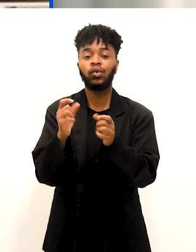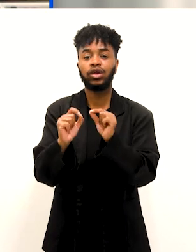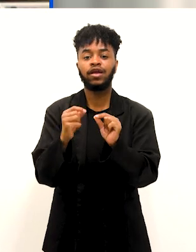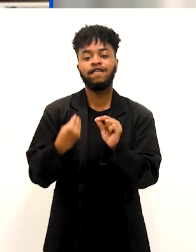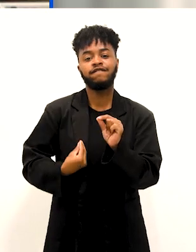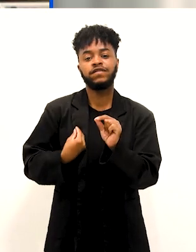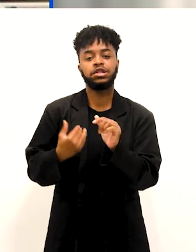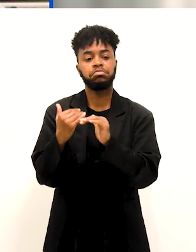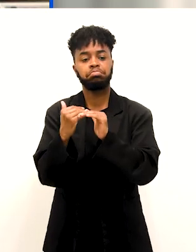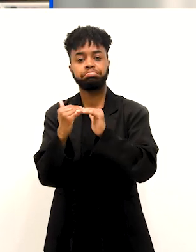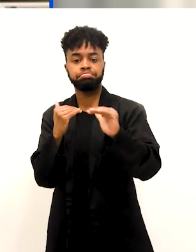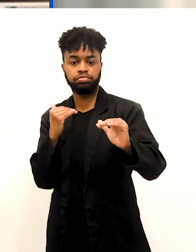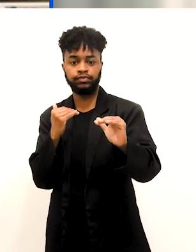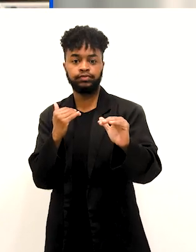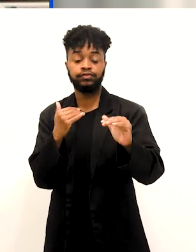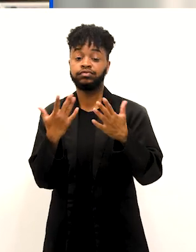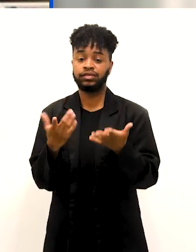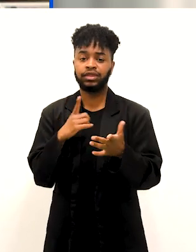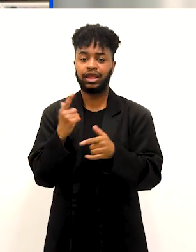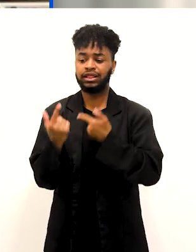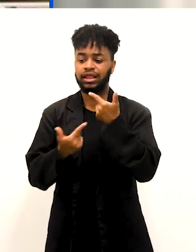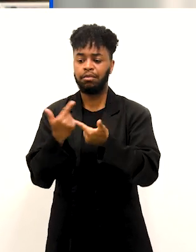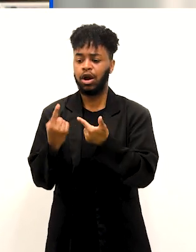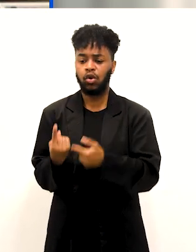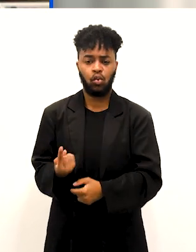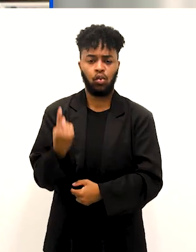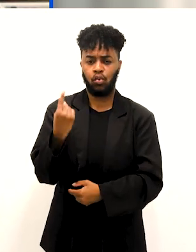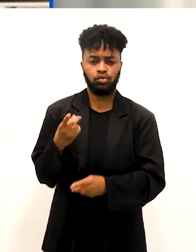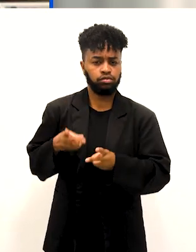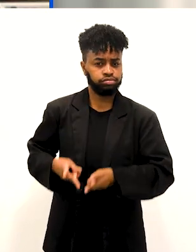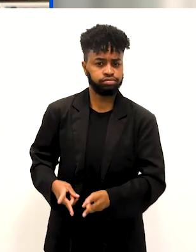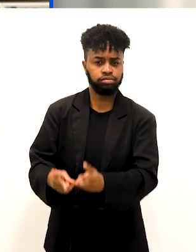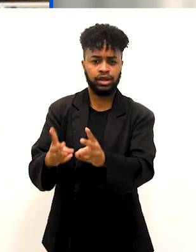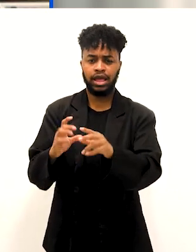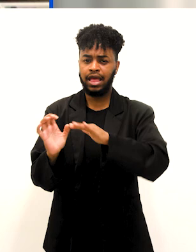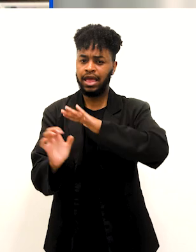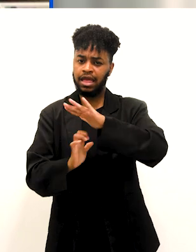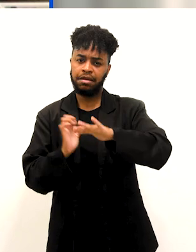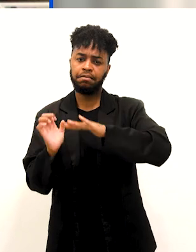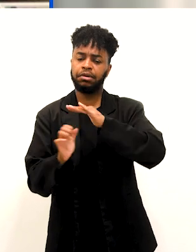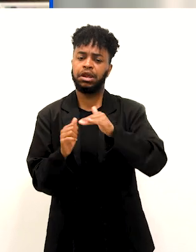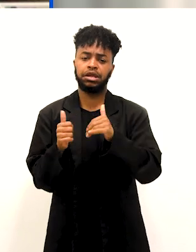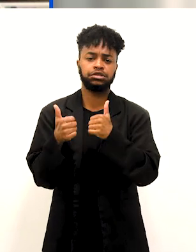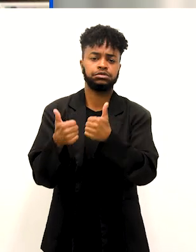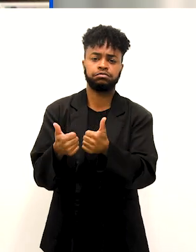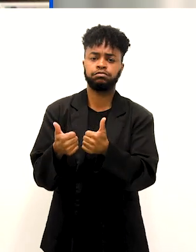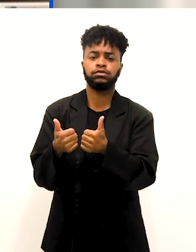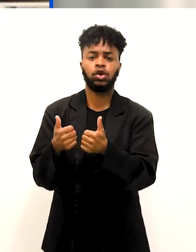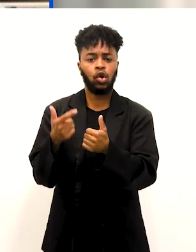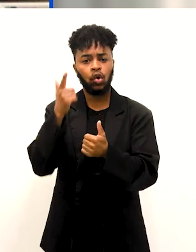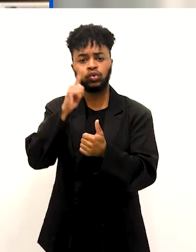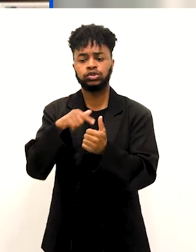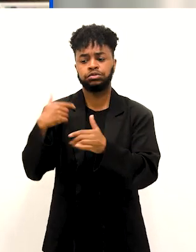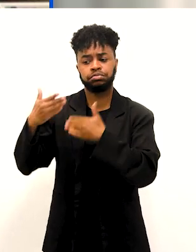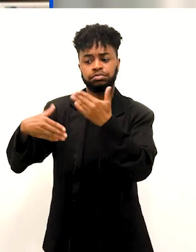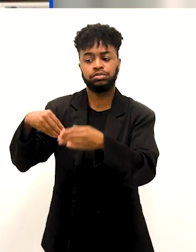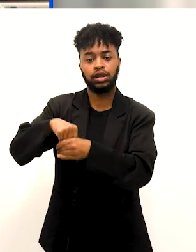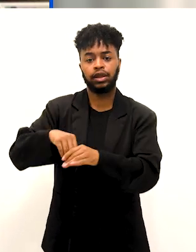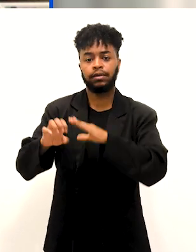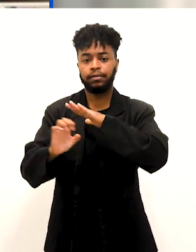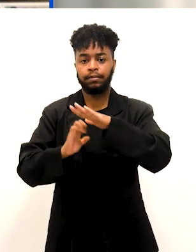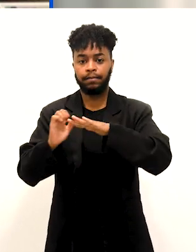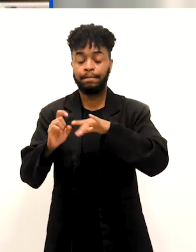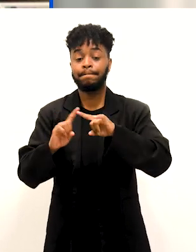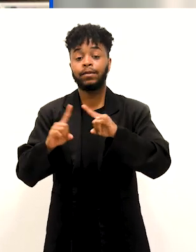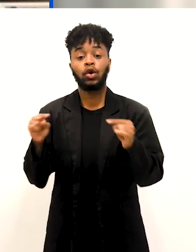uma estabilidade muito grande na vida. Então, um emprego duradouro numa empresa que abraçasse, você pudesse crescer nessa empresa. Então,